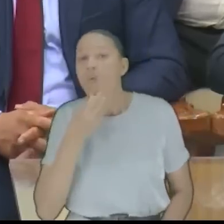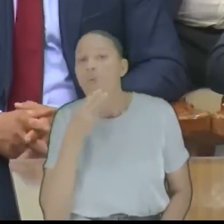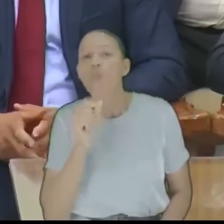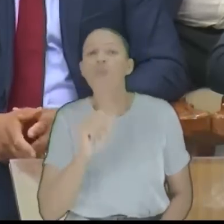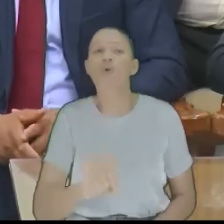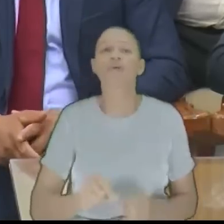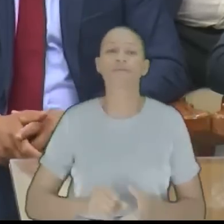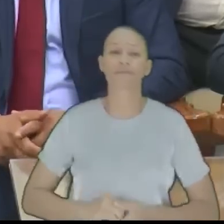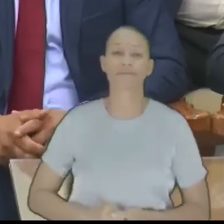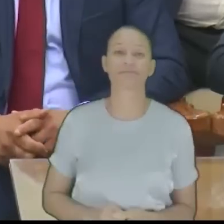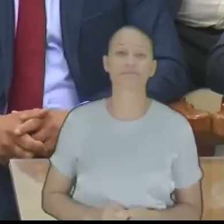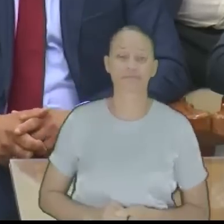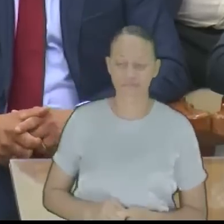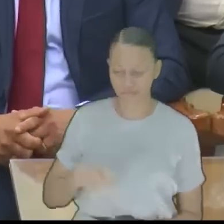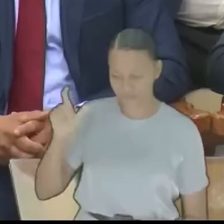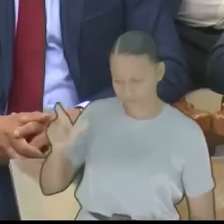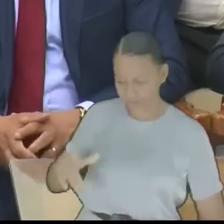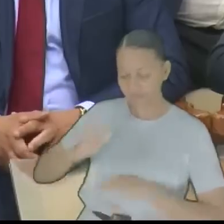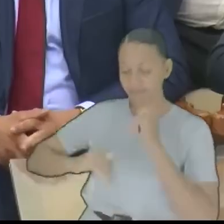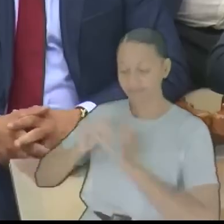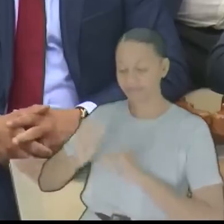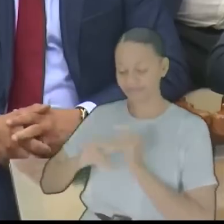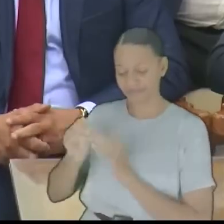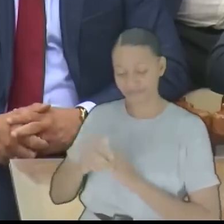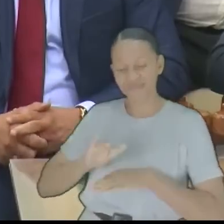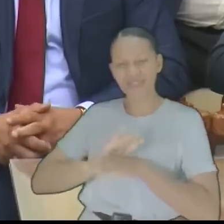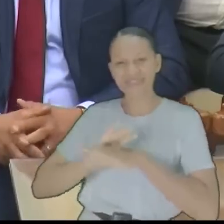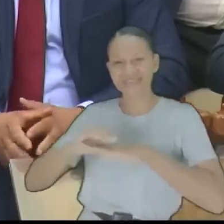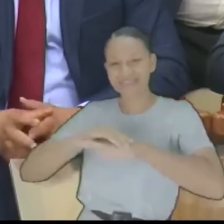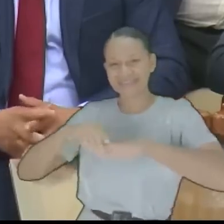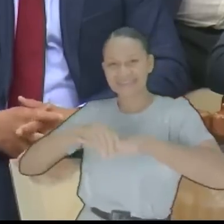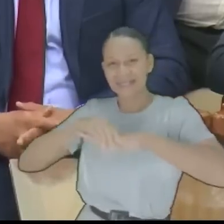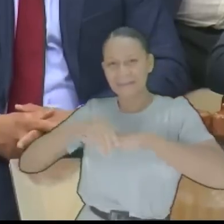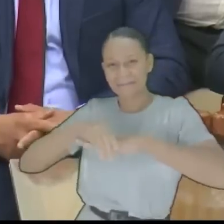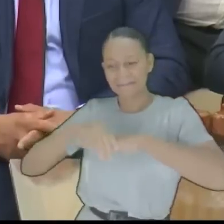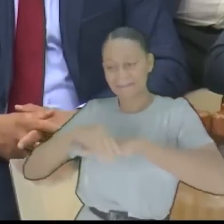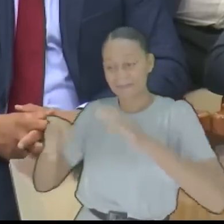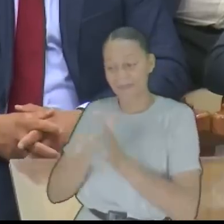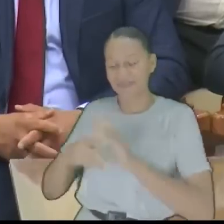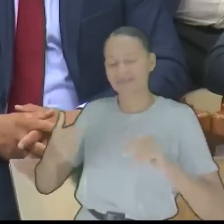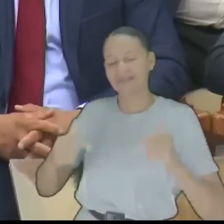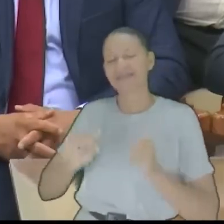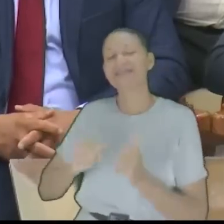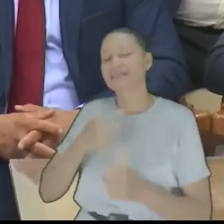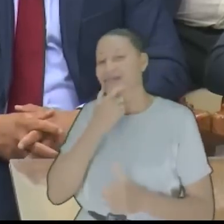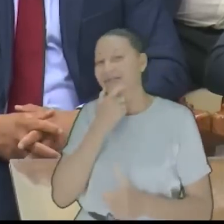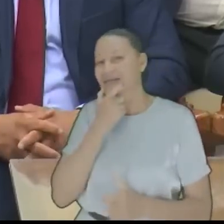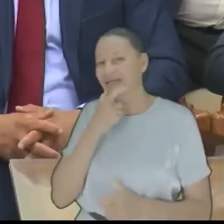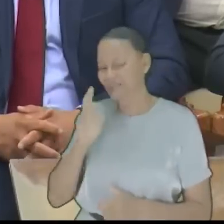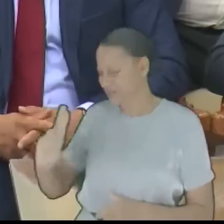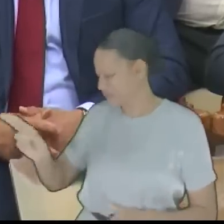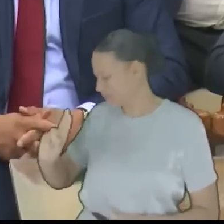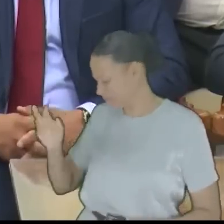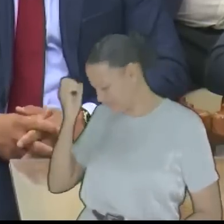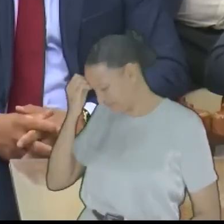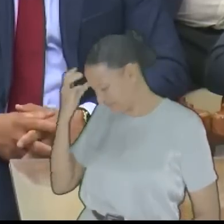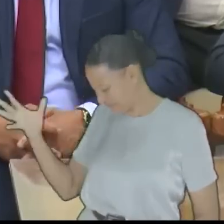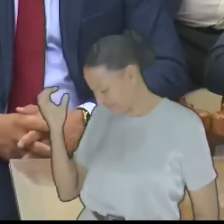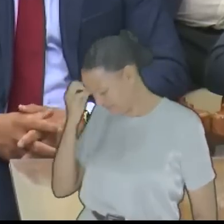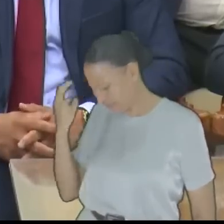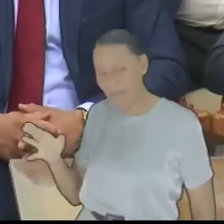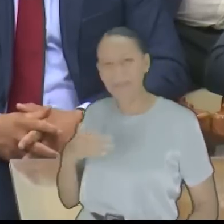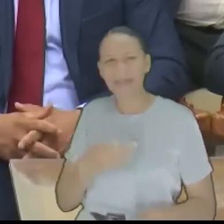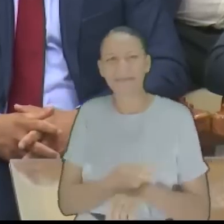homem que era um sapateiro, glória a Deus, um sapateiro da Inglaterra. Os irmãos me ajudem, o nome dele me fugiu da